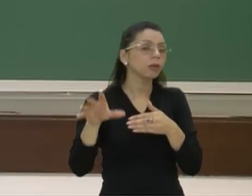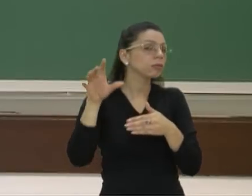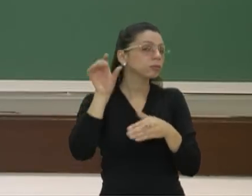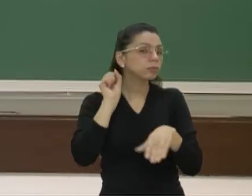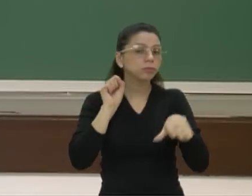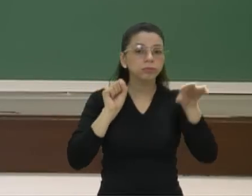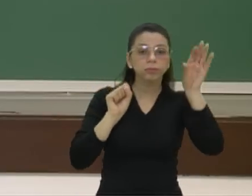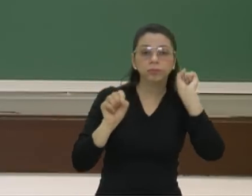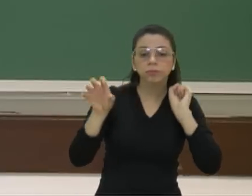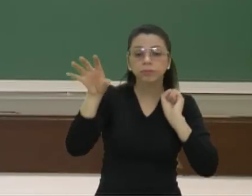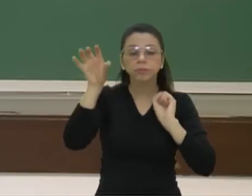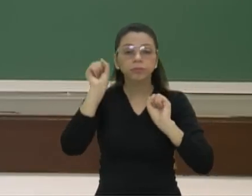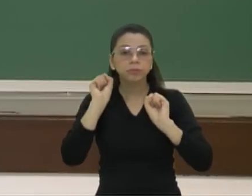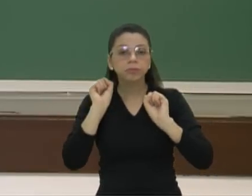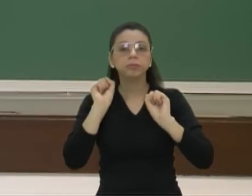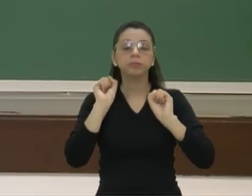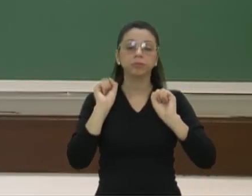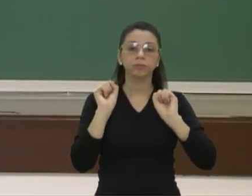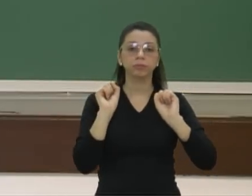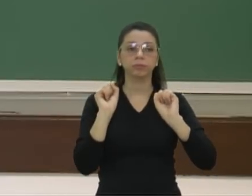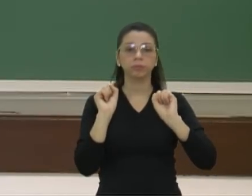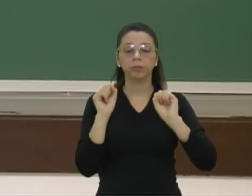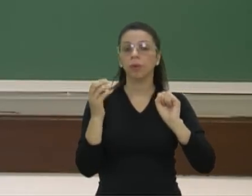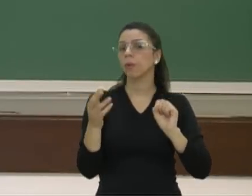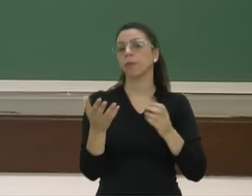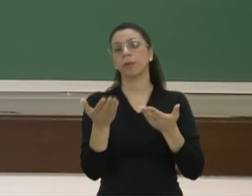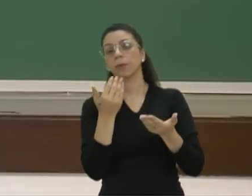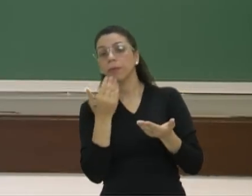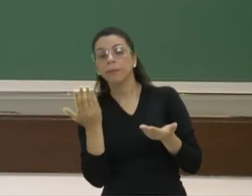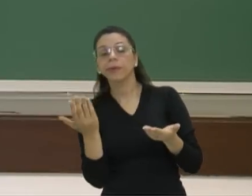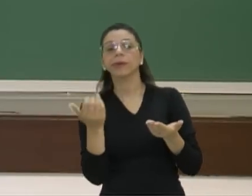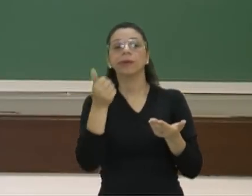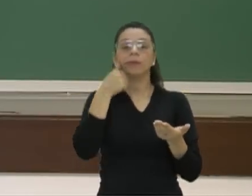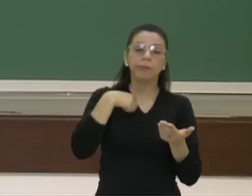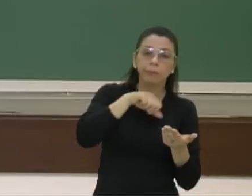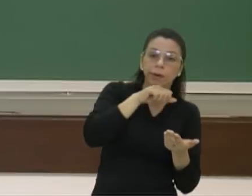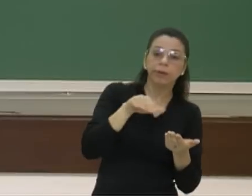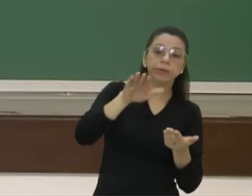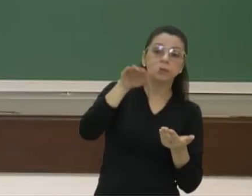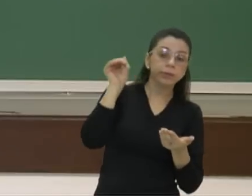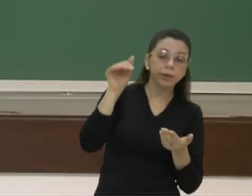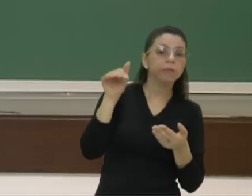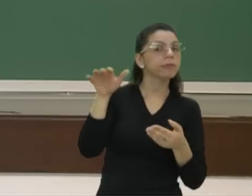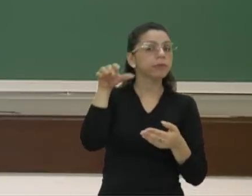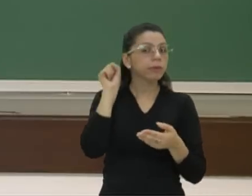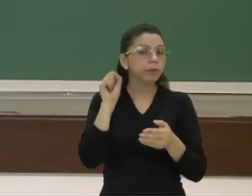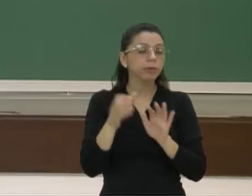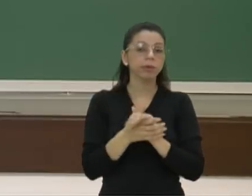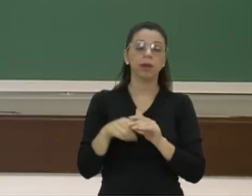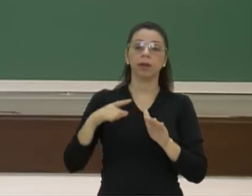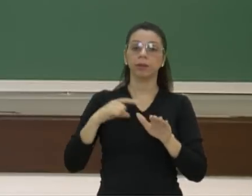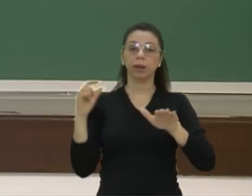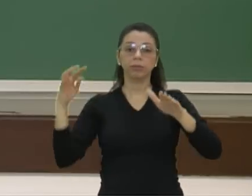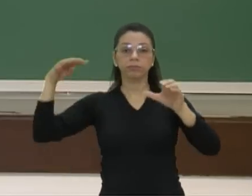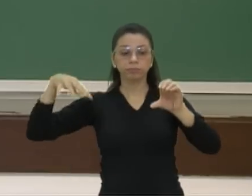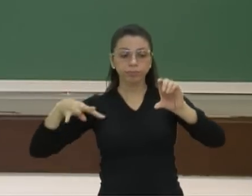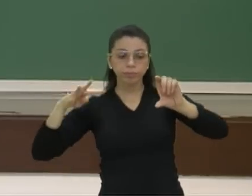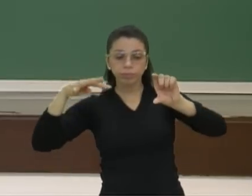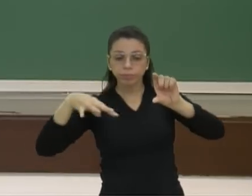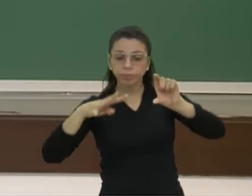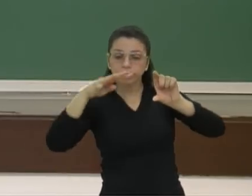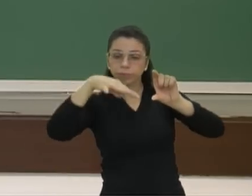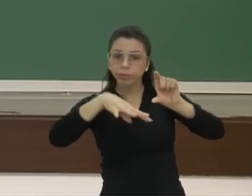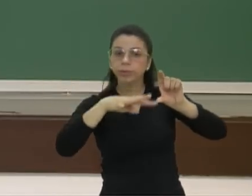avó te chamar para almoçar daqui a pouco ou para jantar. Então vai ter toda essa viagem das